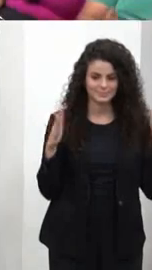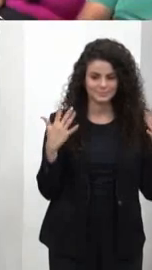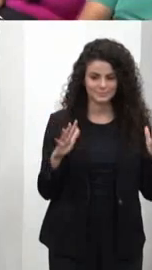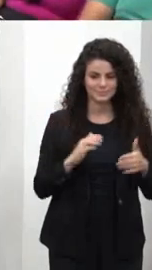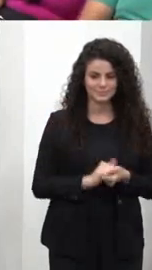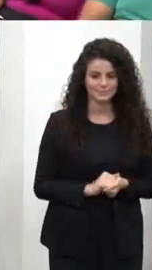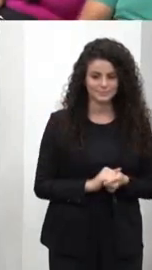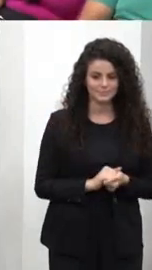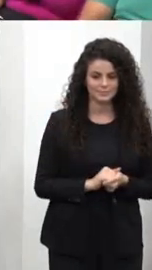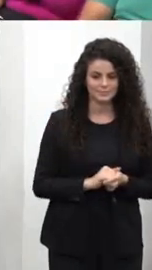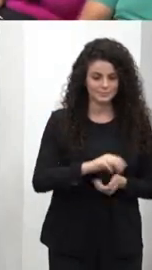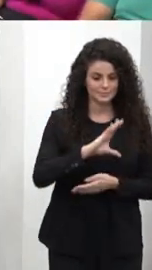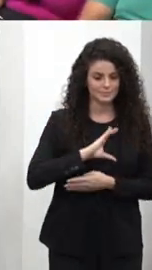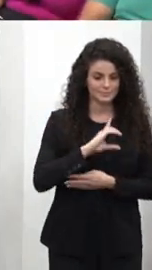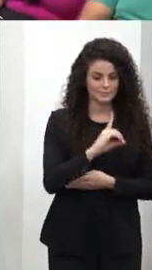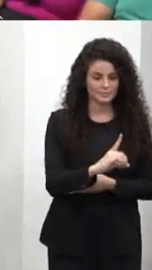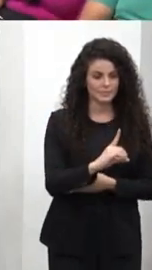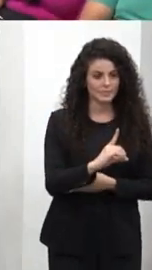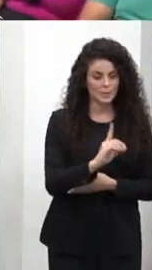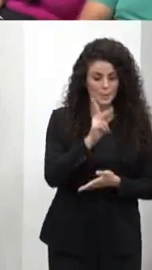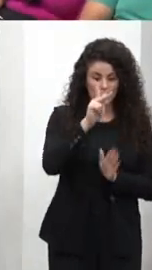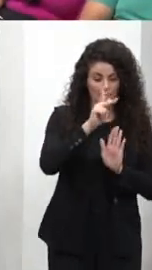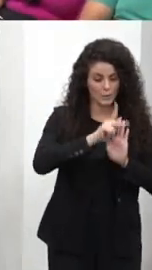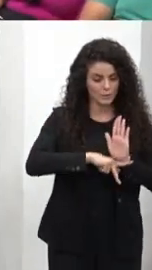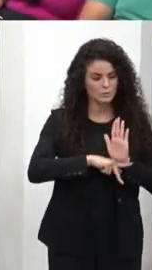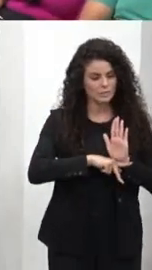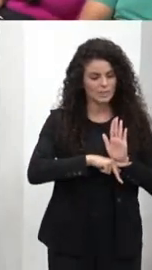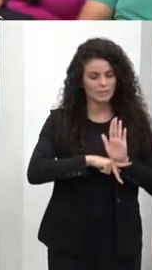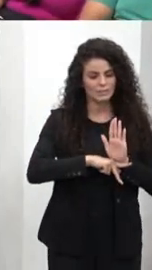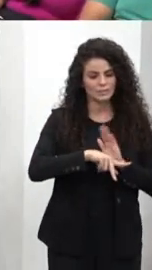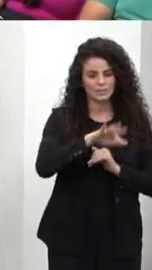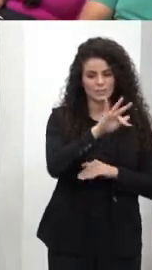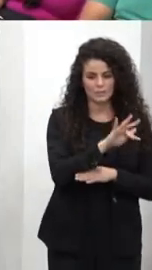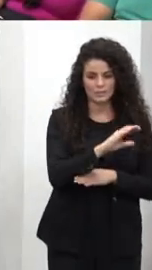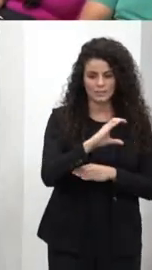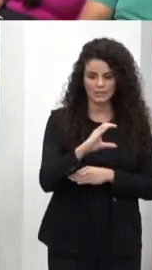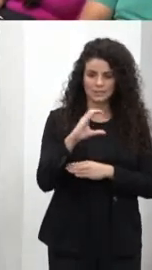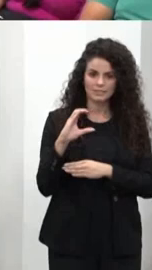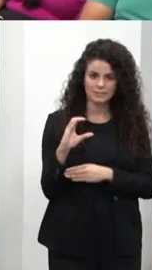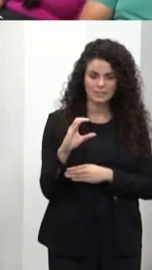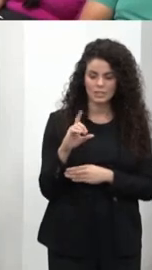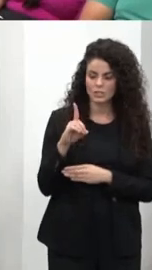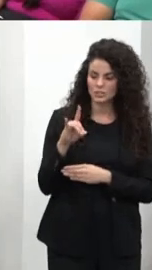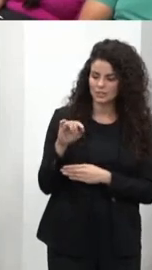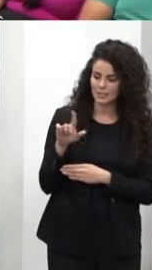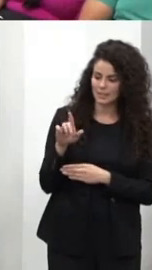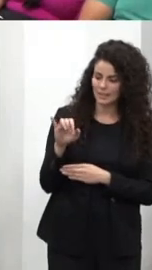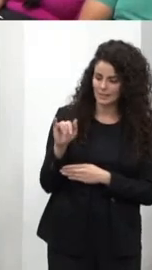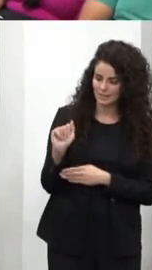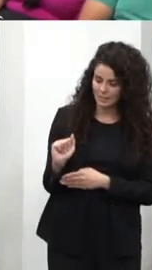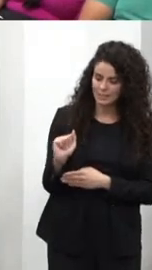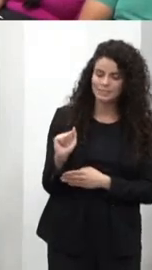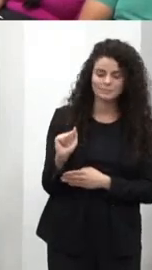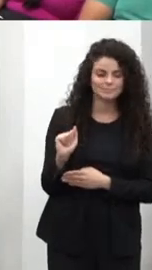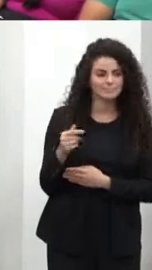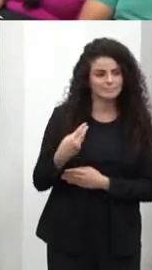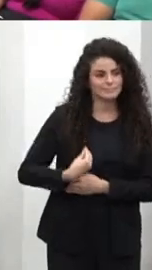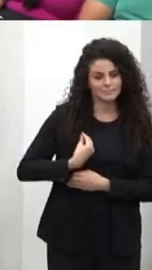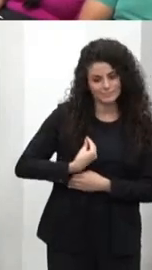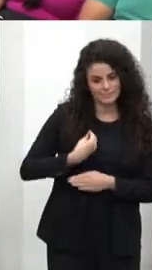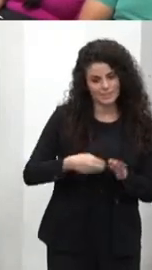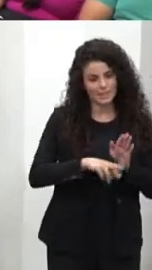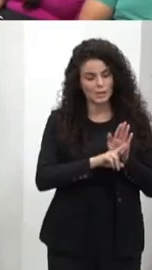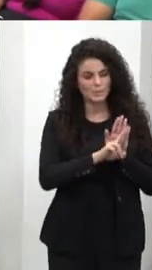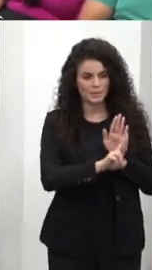senhora coordenadora de projetos da fundação Franklin Cascais de Léia Pereira besso Fontana neste ato